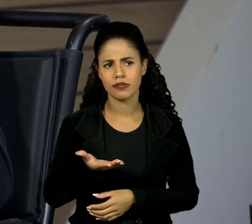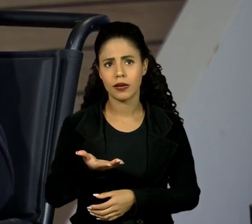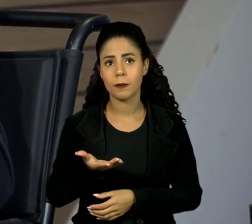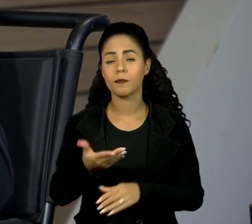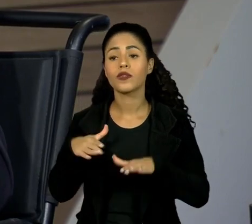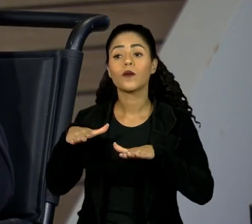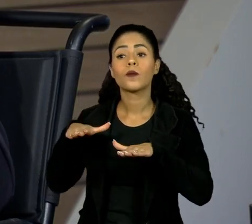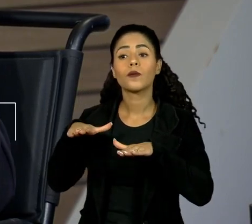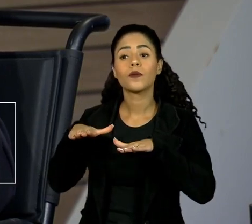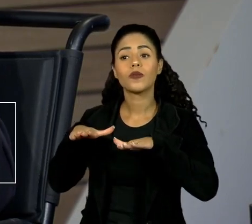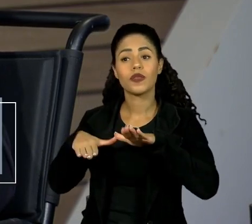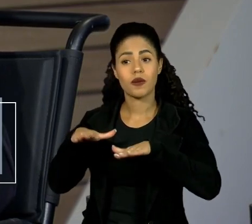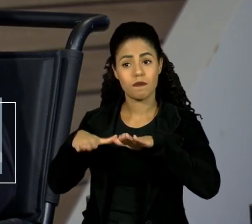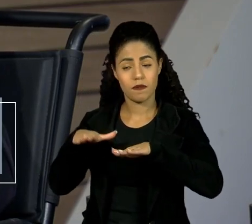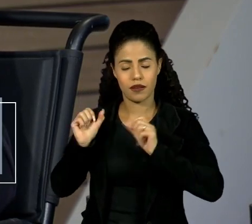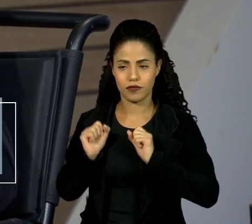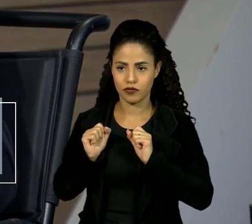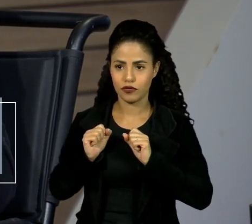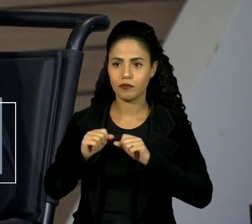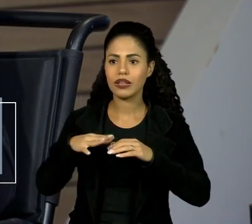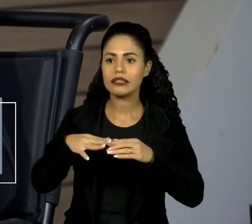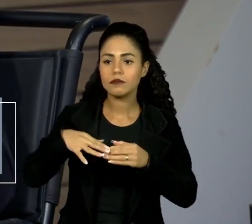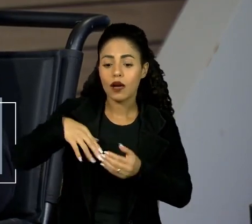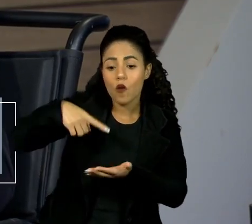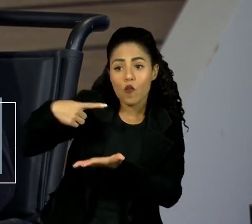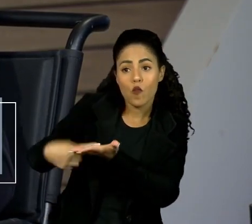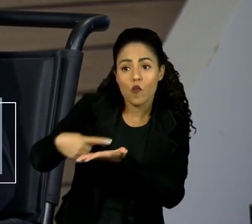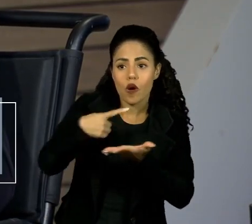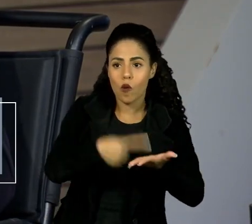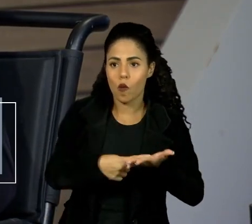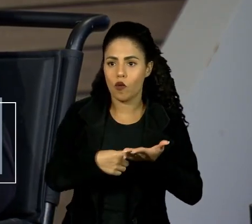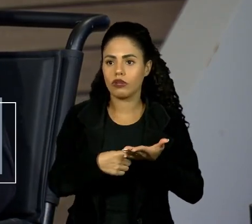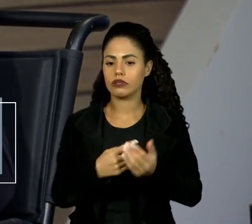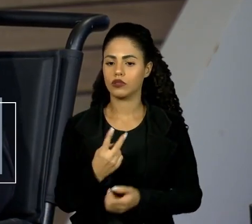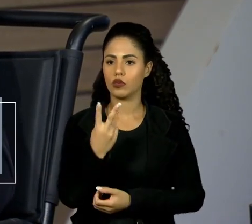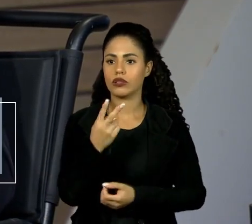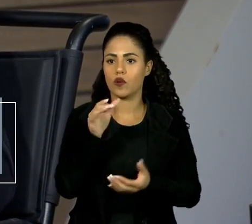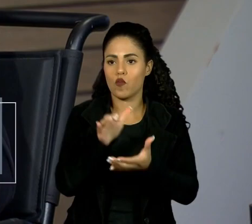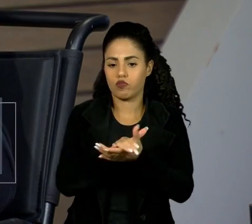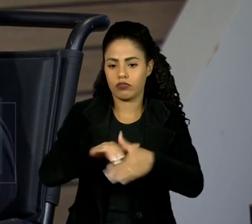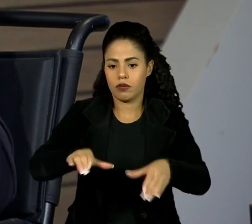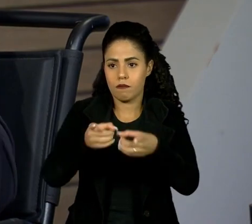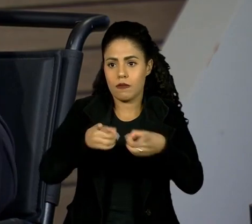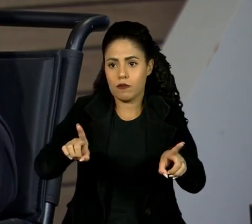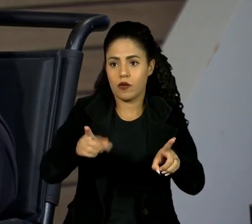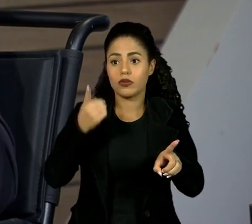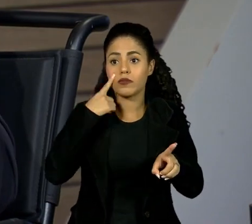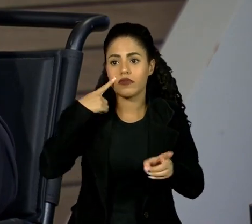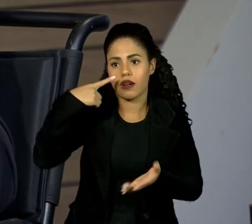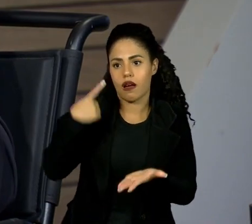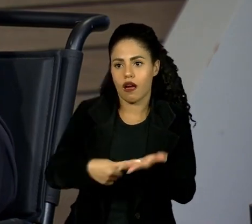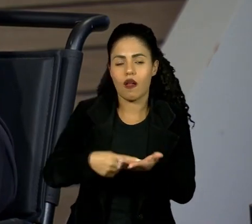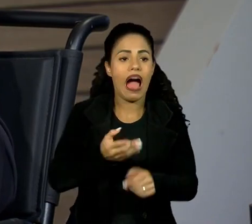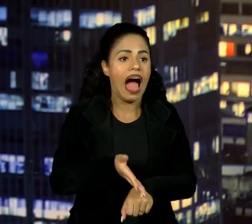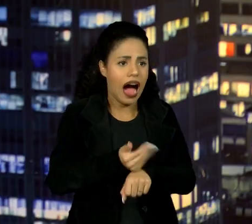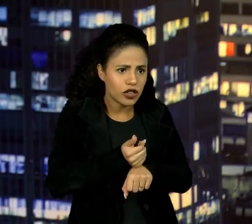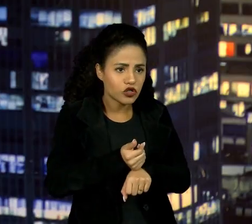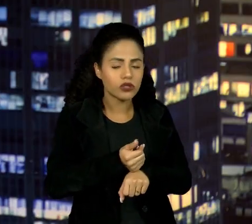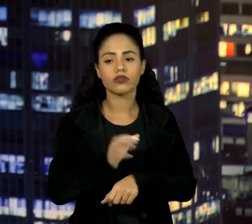vai depender primeiro, se puder ter um acordo entre as partes, melhor coisa. Então, prévio, acordo